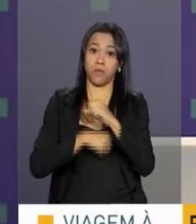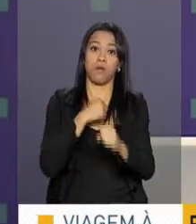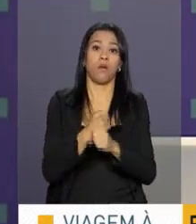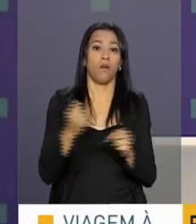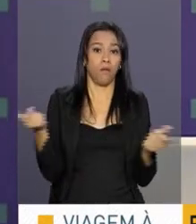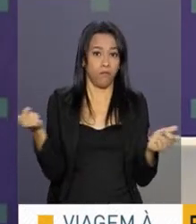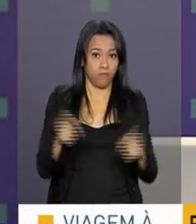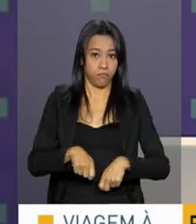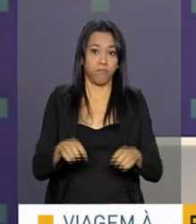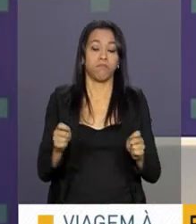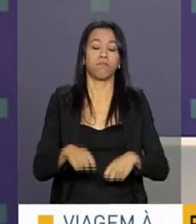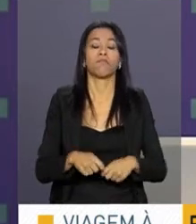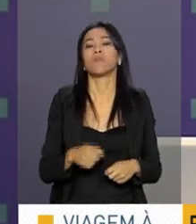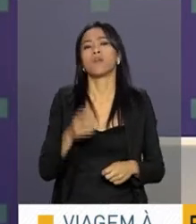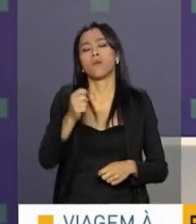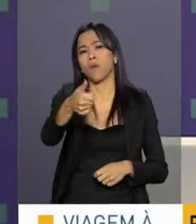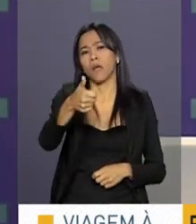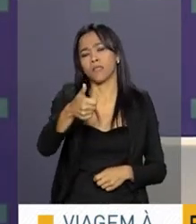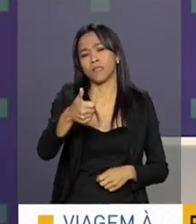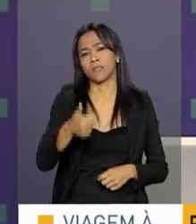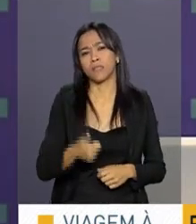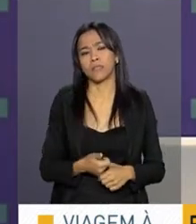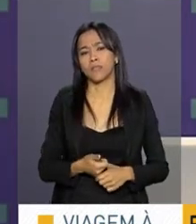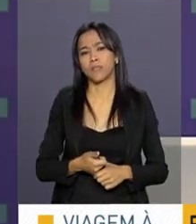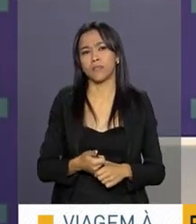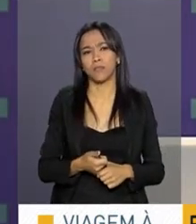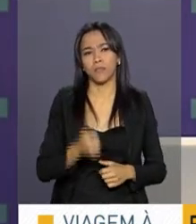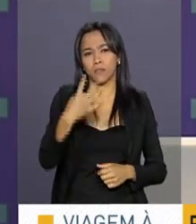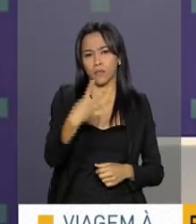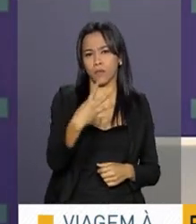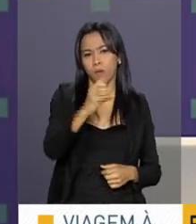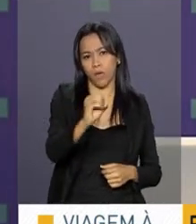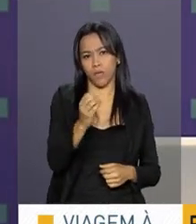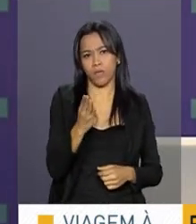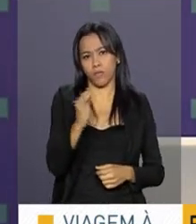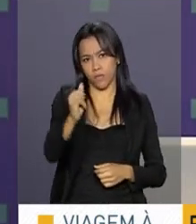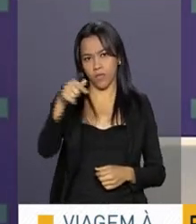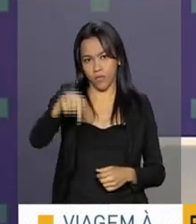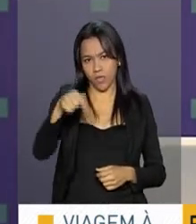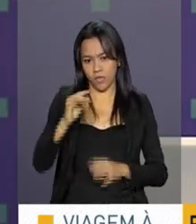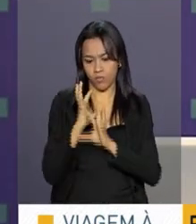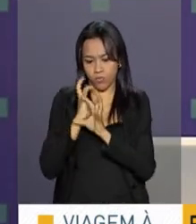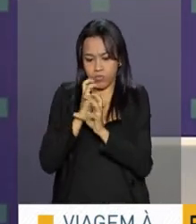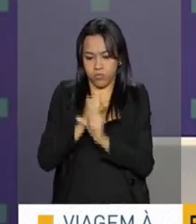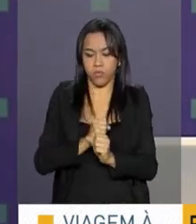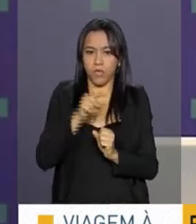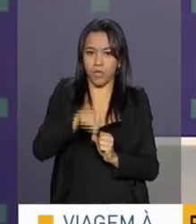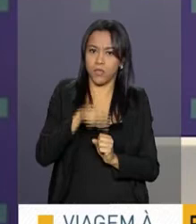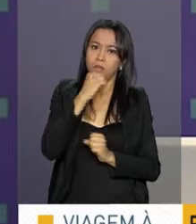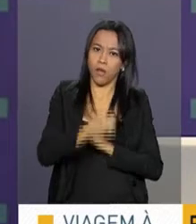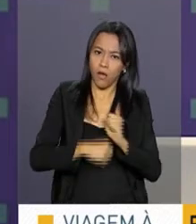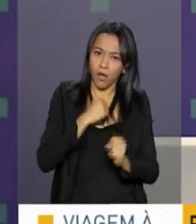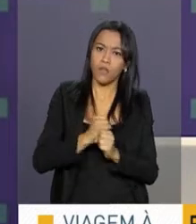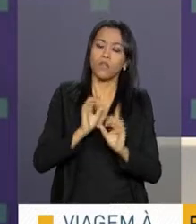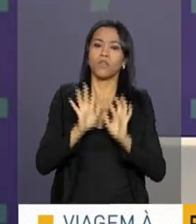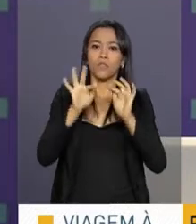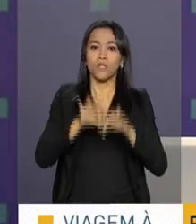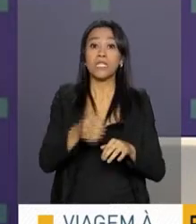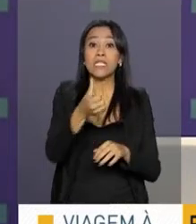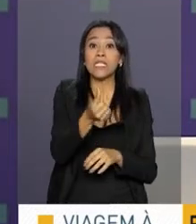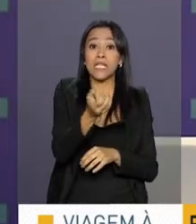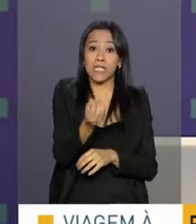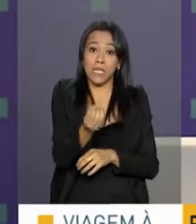né, já com quase 40 bilhões acumulados esse ano e provavelmente fechando o ano em 60